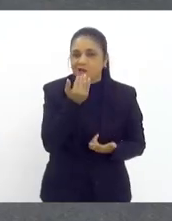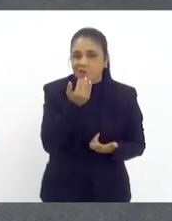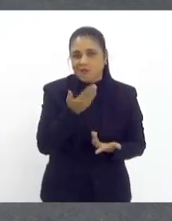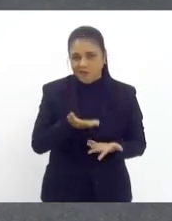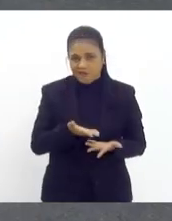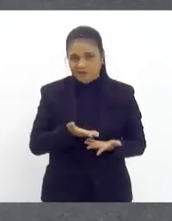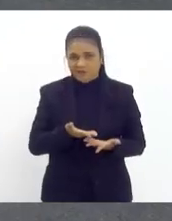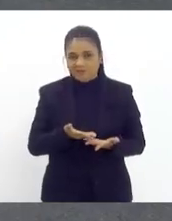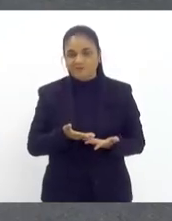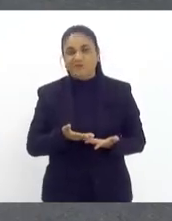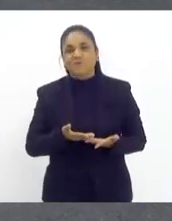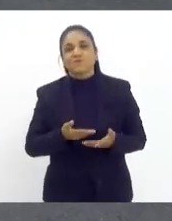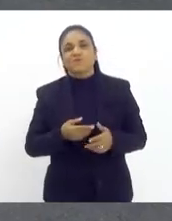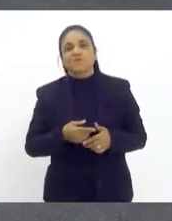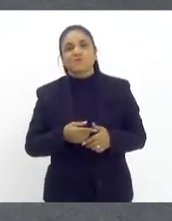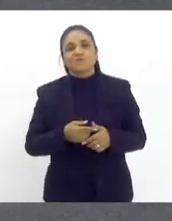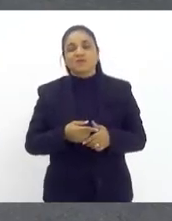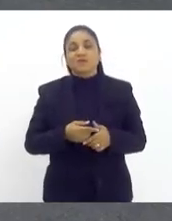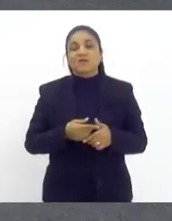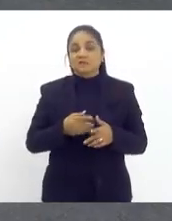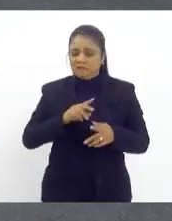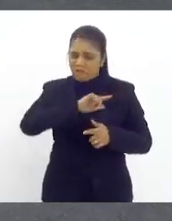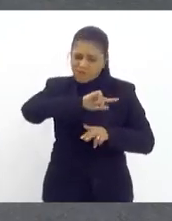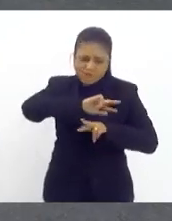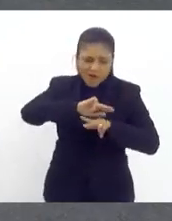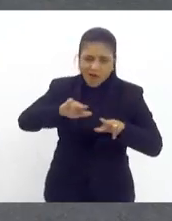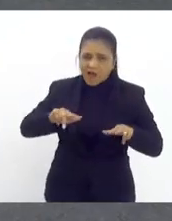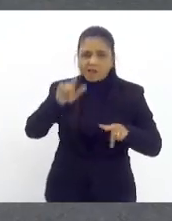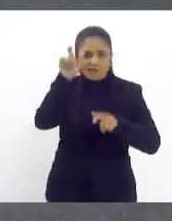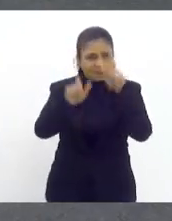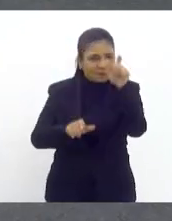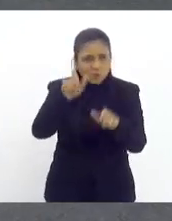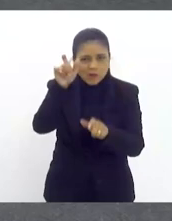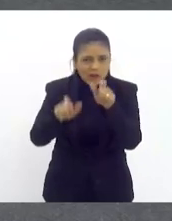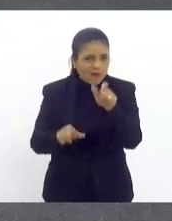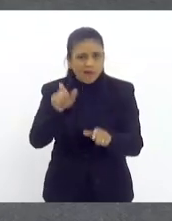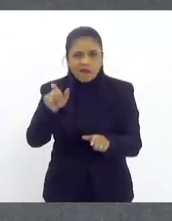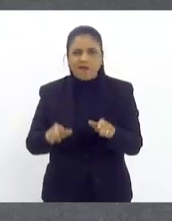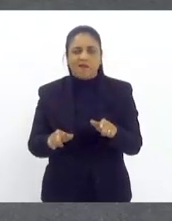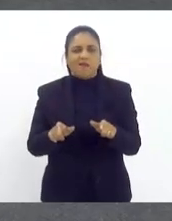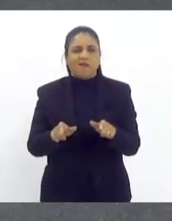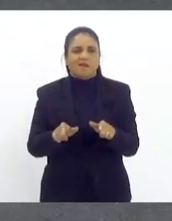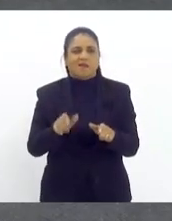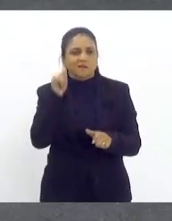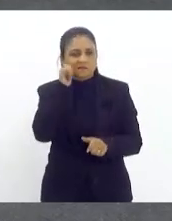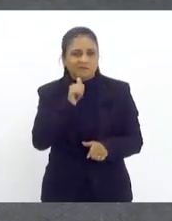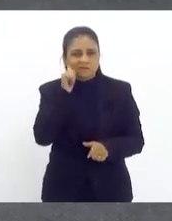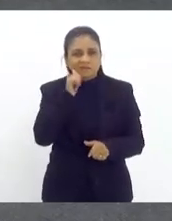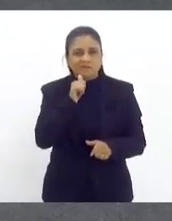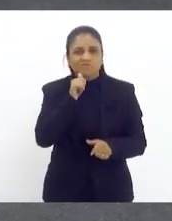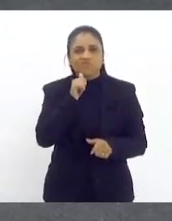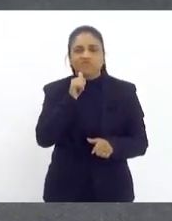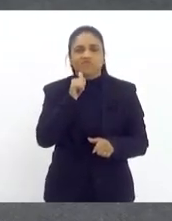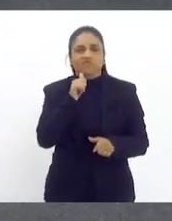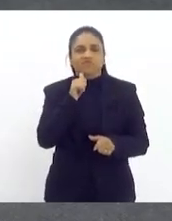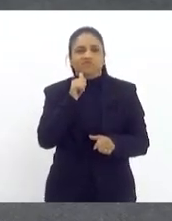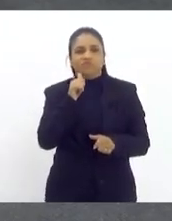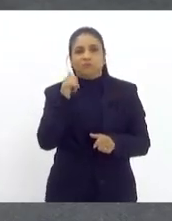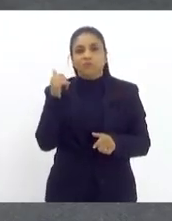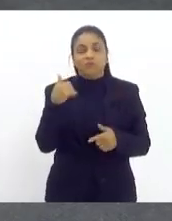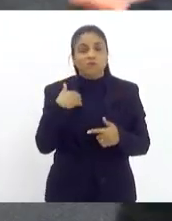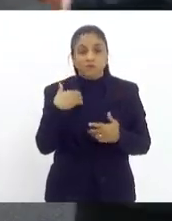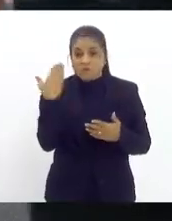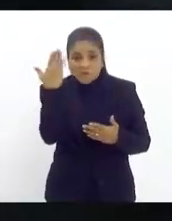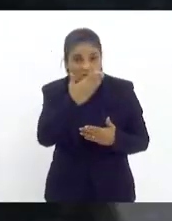Somos muitas no campo e acaba que o trabalho dessa mulher invisibilizado justamente porque